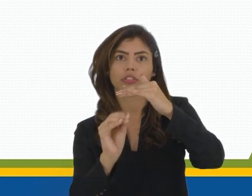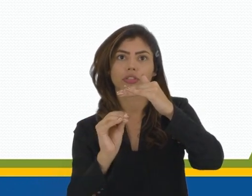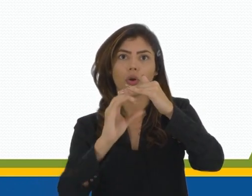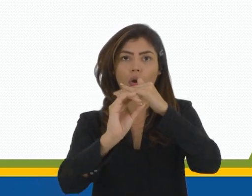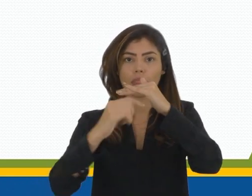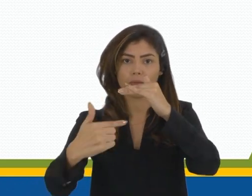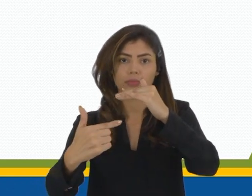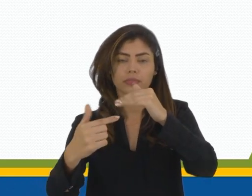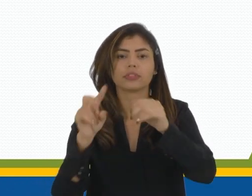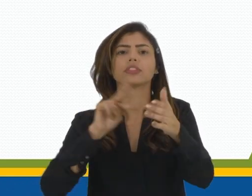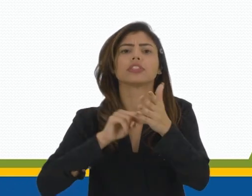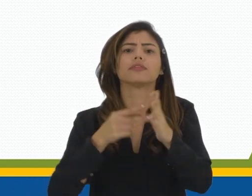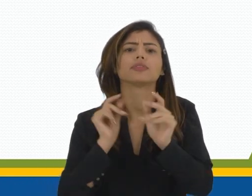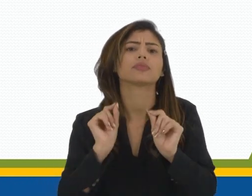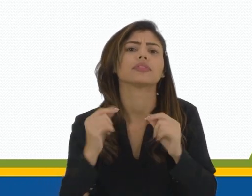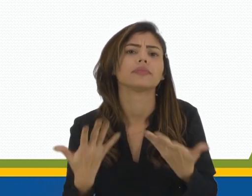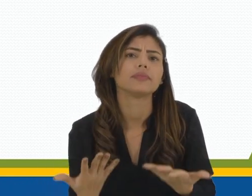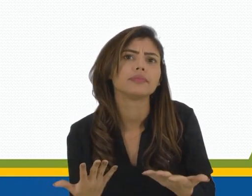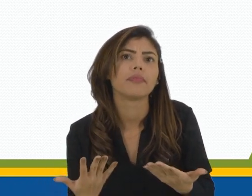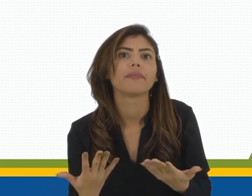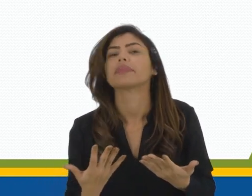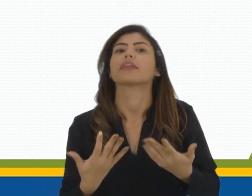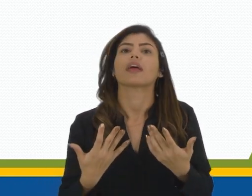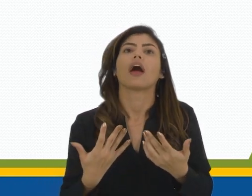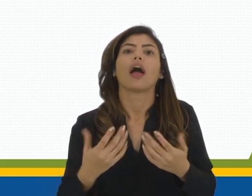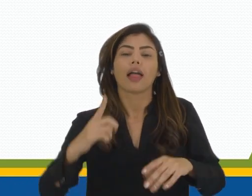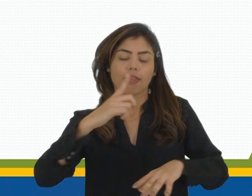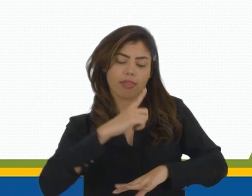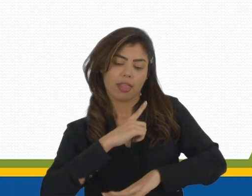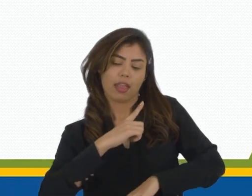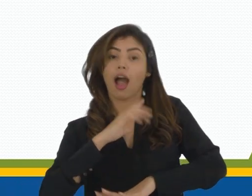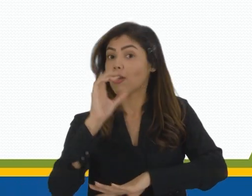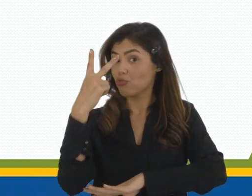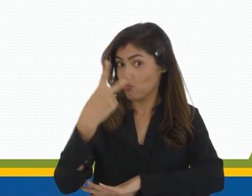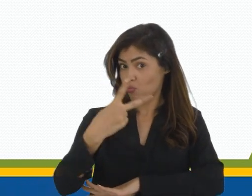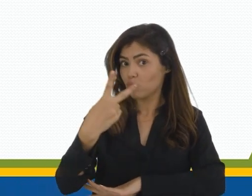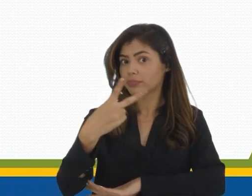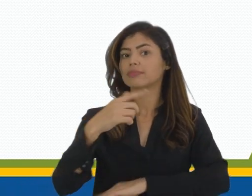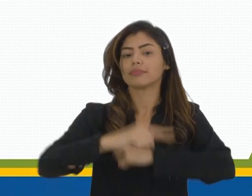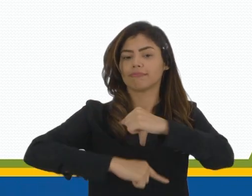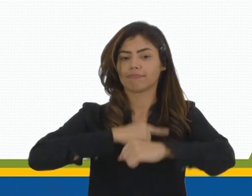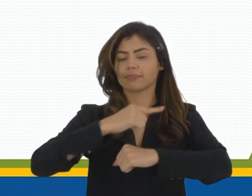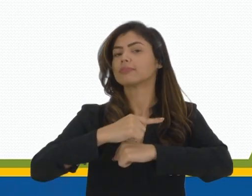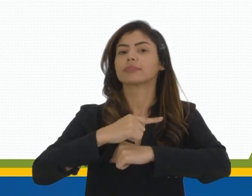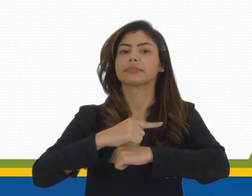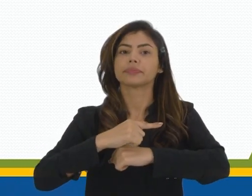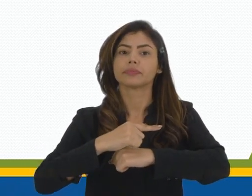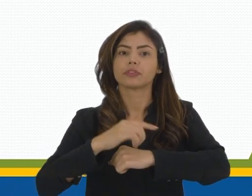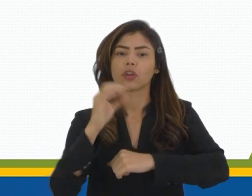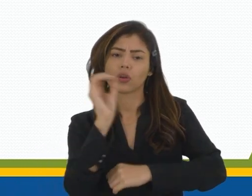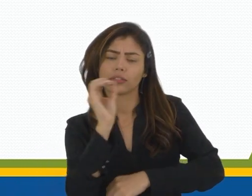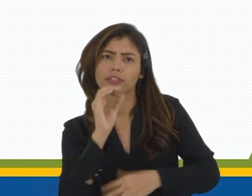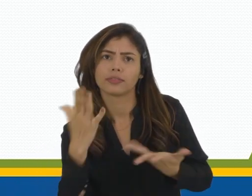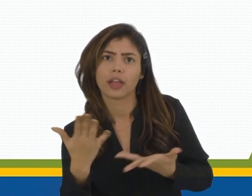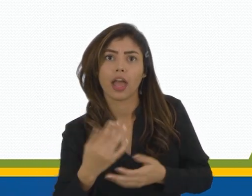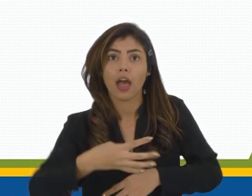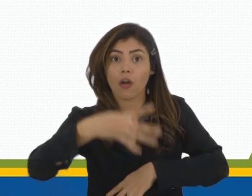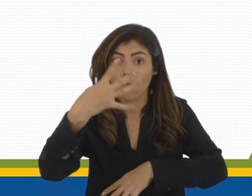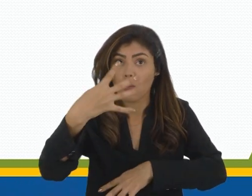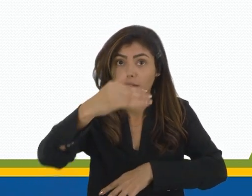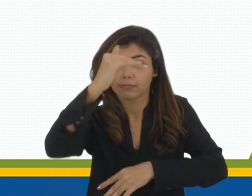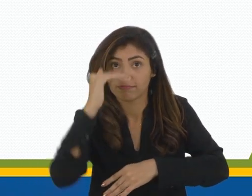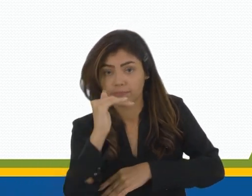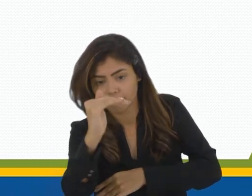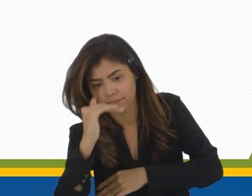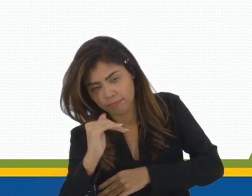O2. O que isso significa para a gente? Que esse gás ele é formado por 2 átomos de oxigênio. Se a gente observar na quarta linha